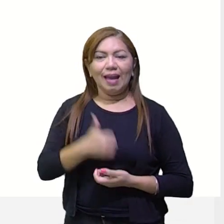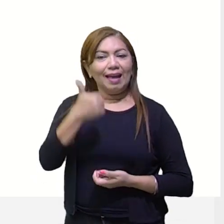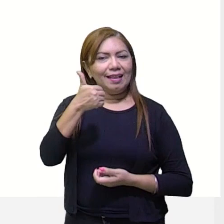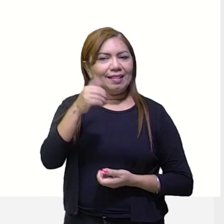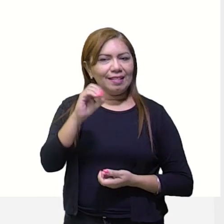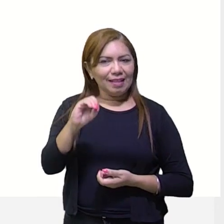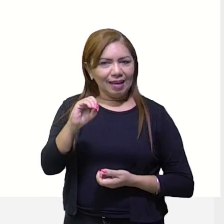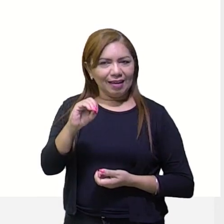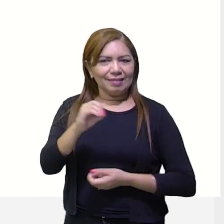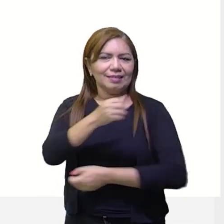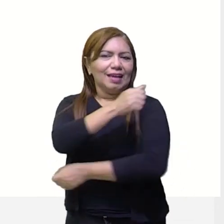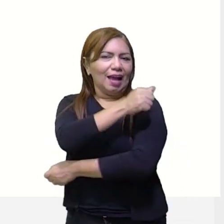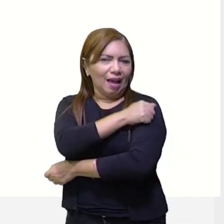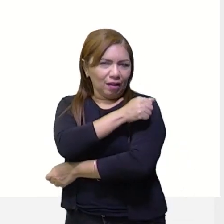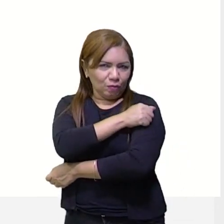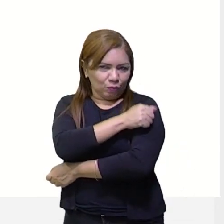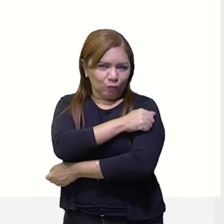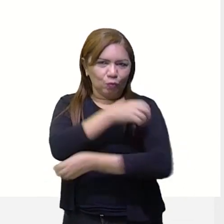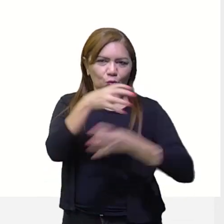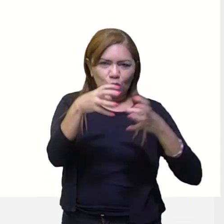10 alunos.